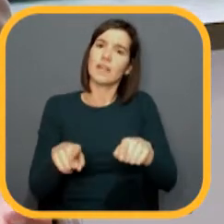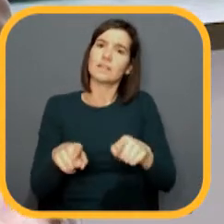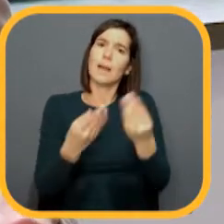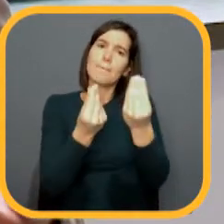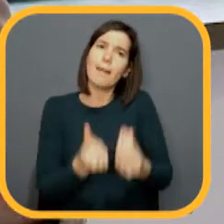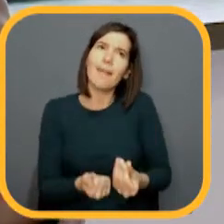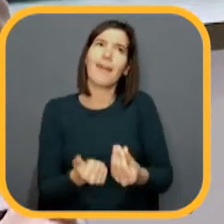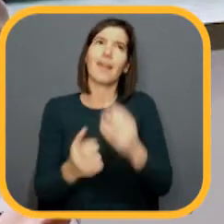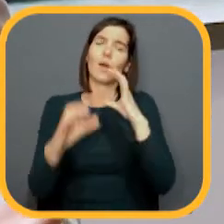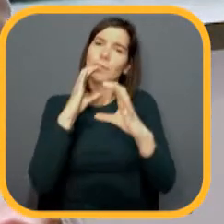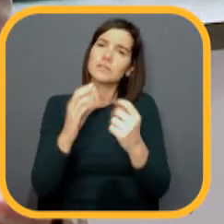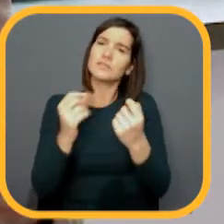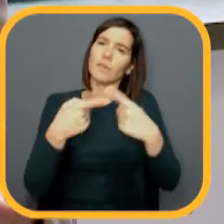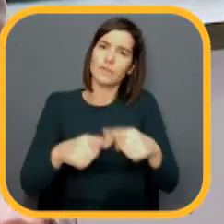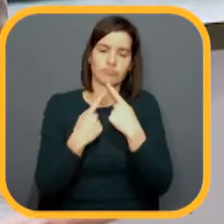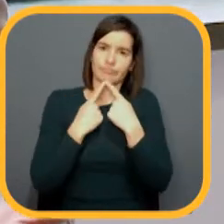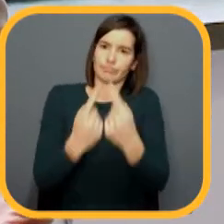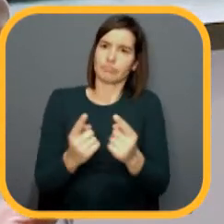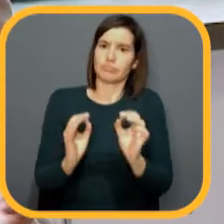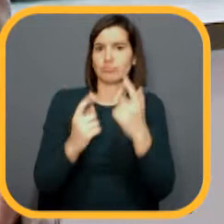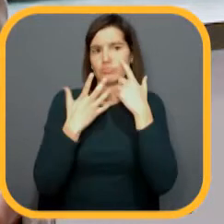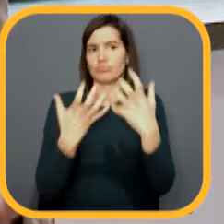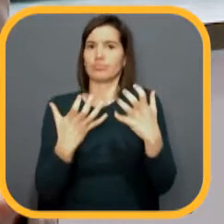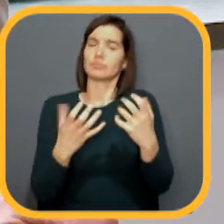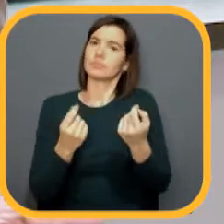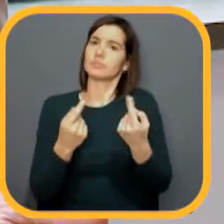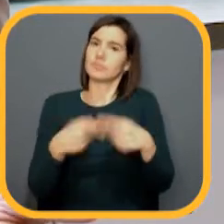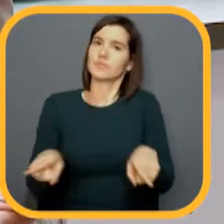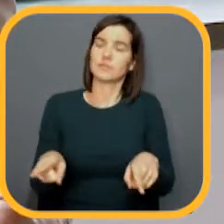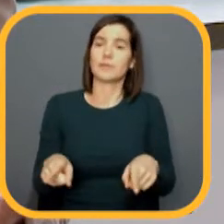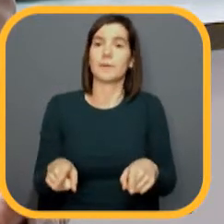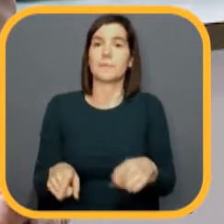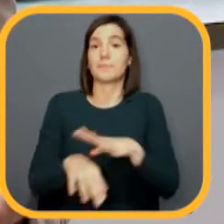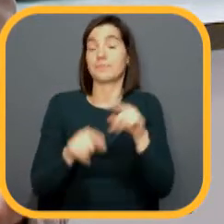linhas editoriais diferenciadas e assumidas. E, portanto, dito isto,